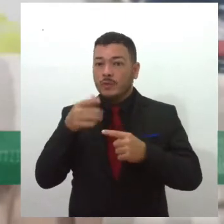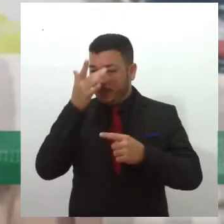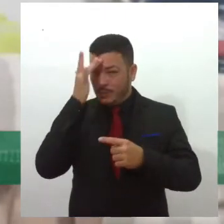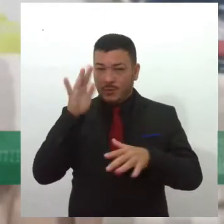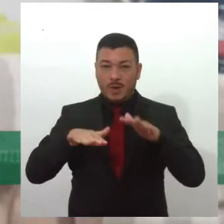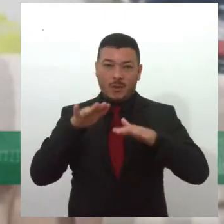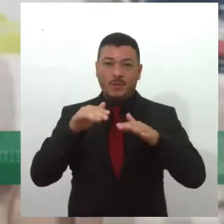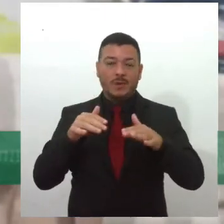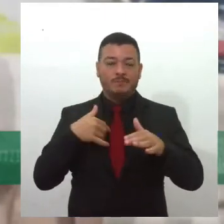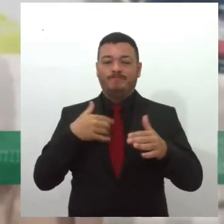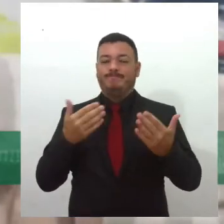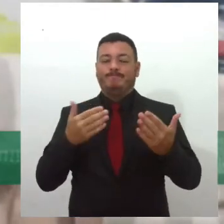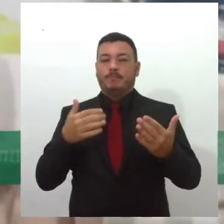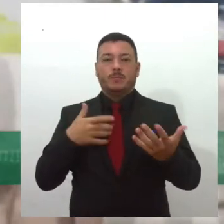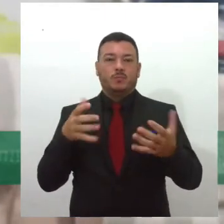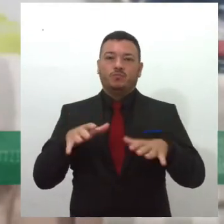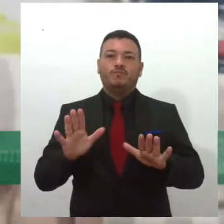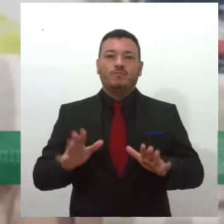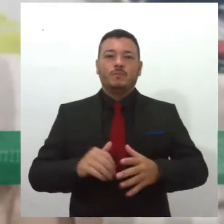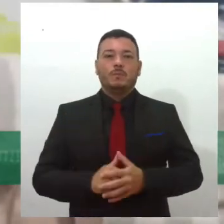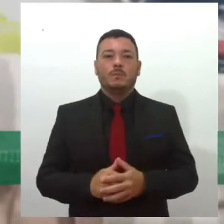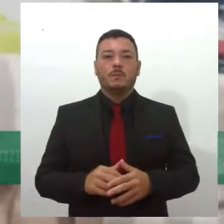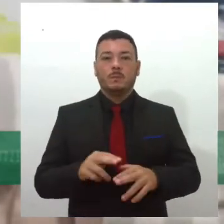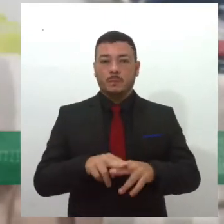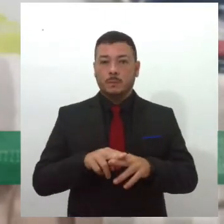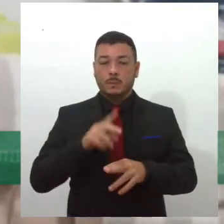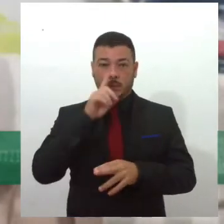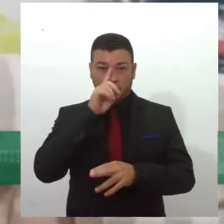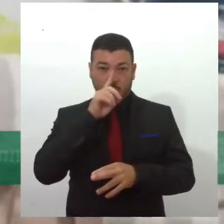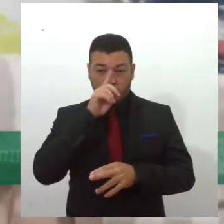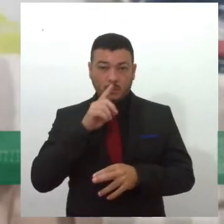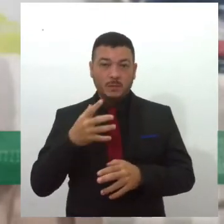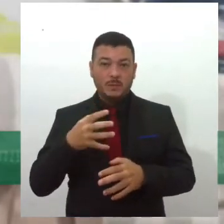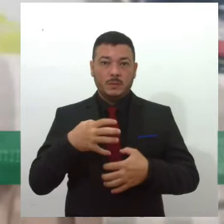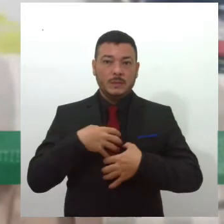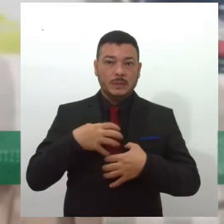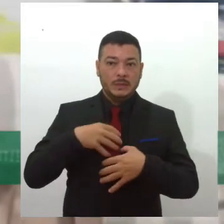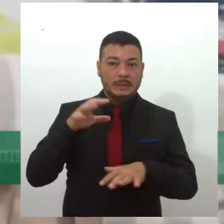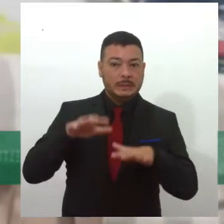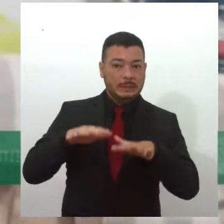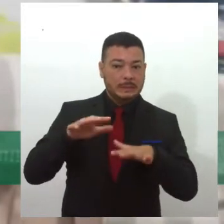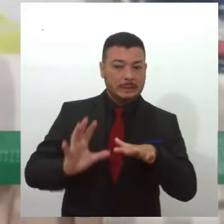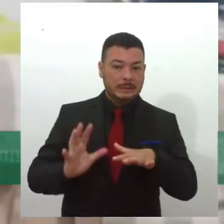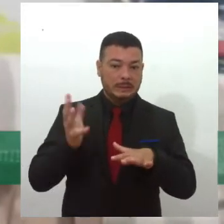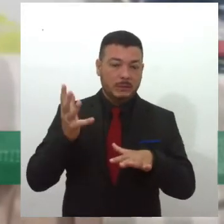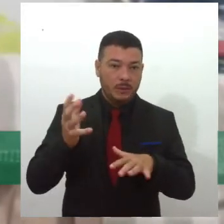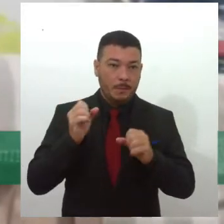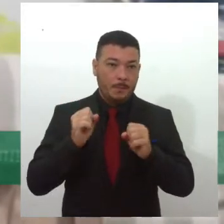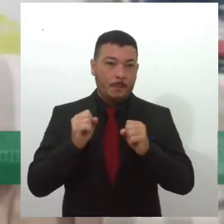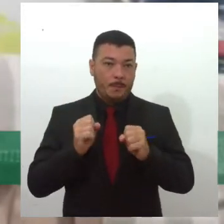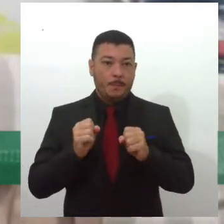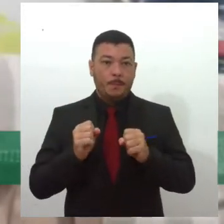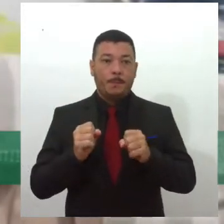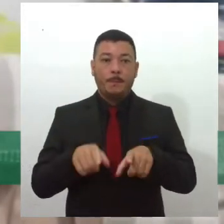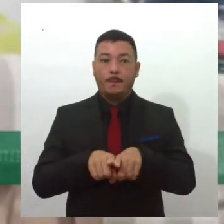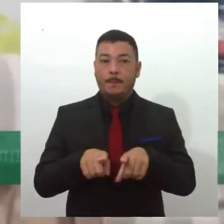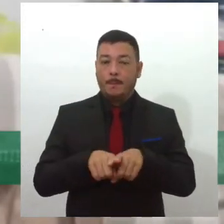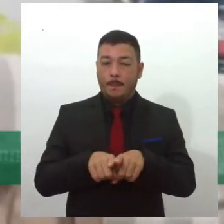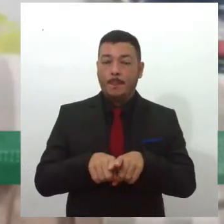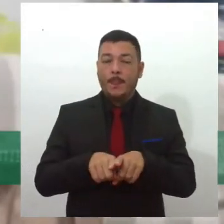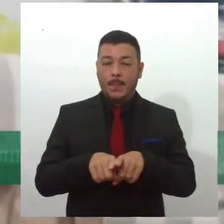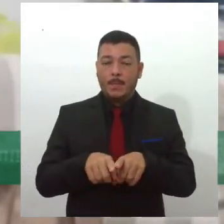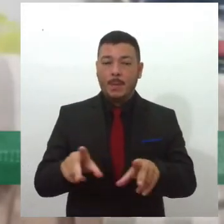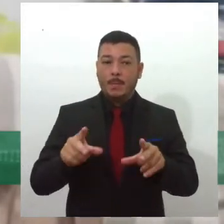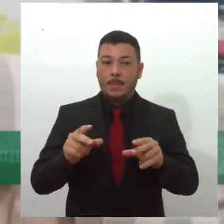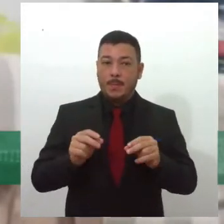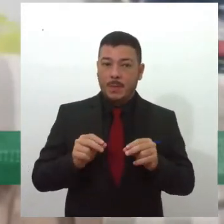Vacina salva vidas. Risco pequeno de vacinas, enfim, todo qualquer tipo de vacina existe, mas o benefício, e o tanto que